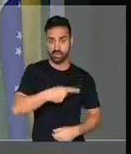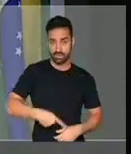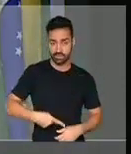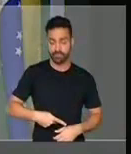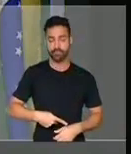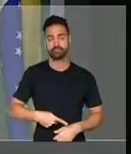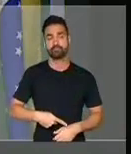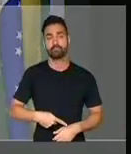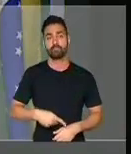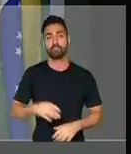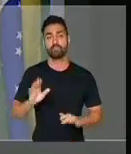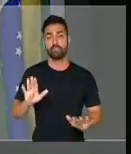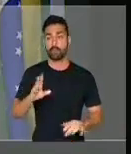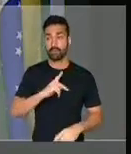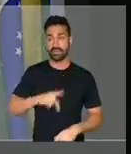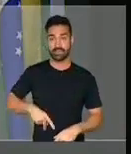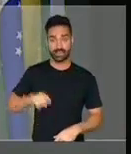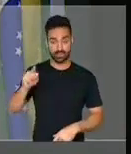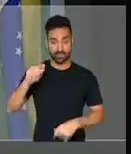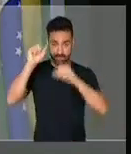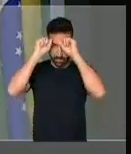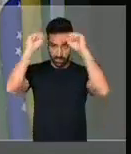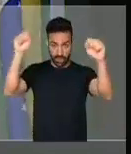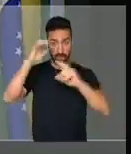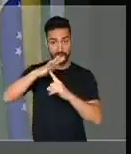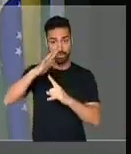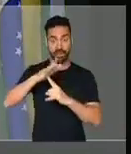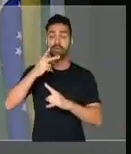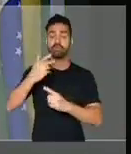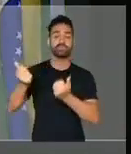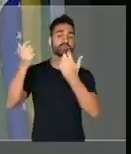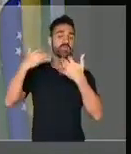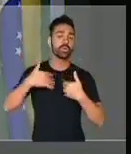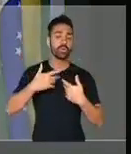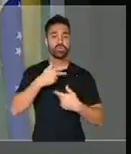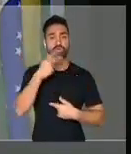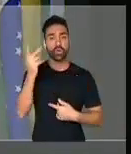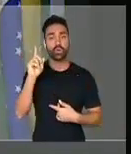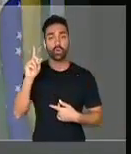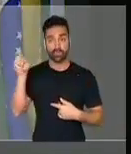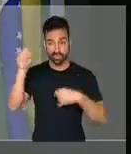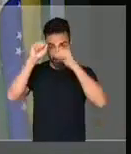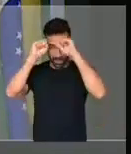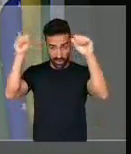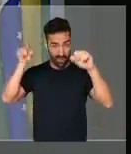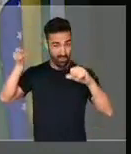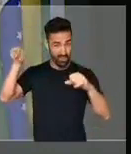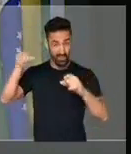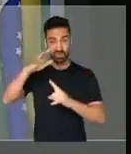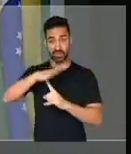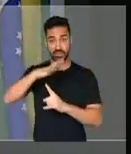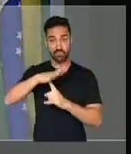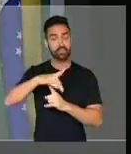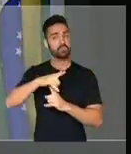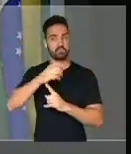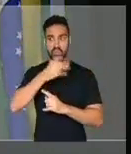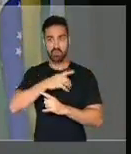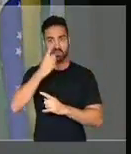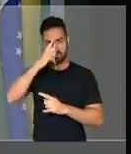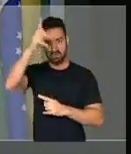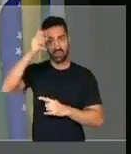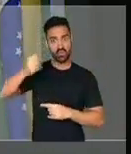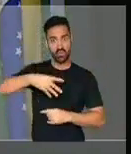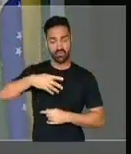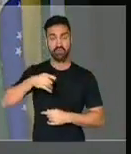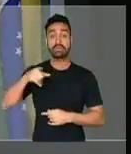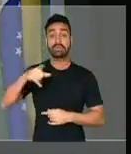e o presidente atual do Tribunal de Contas do Paraná, Durval Amaral, me contava que o Tribunal do Paraná, mais uma vez inovador,